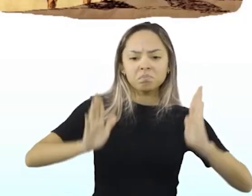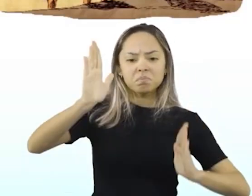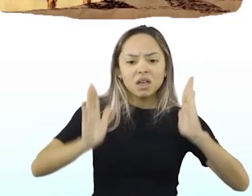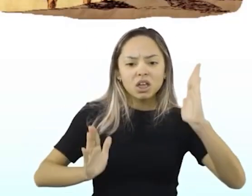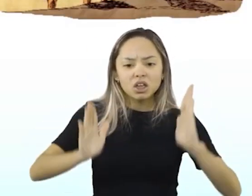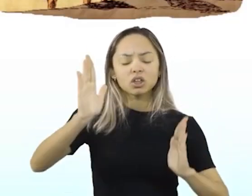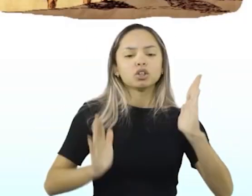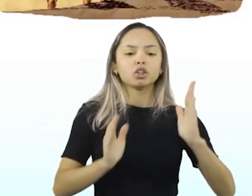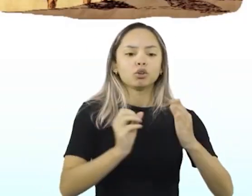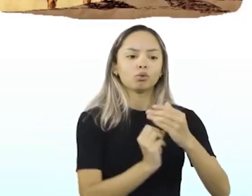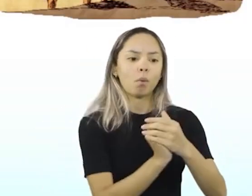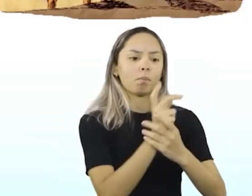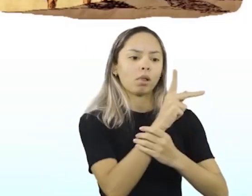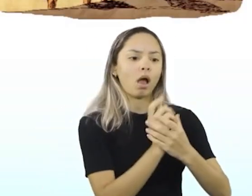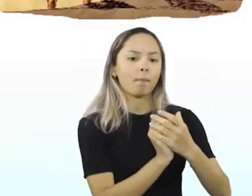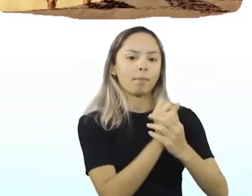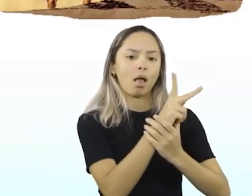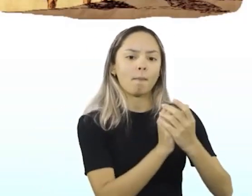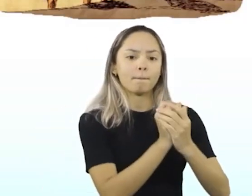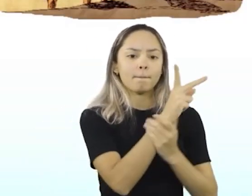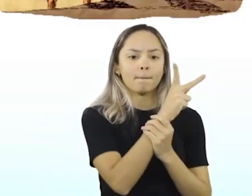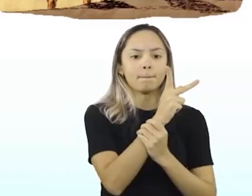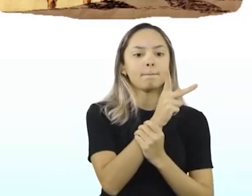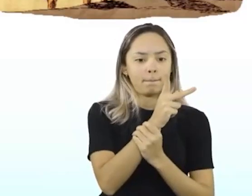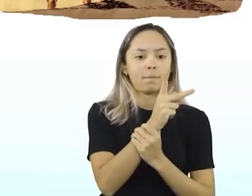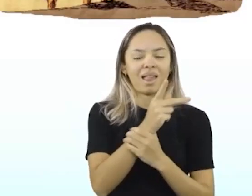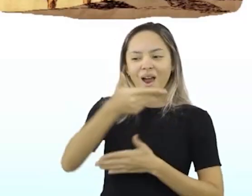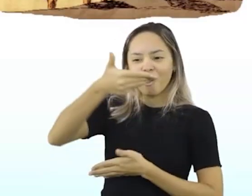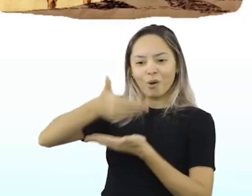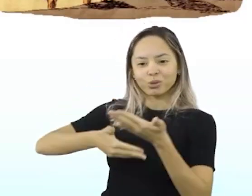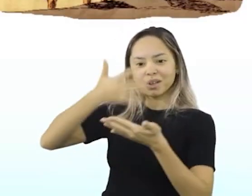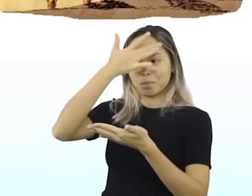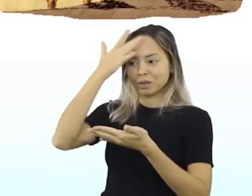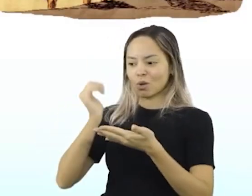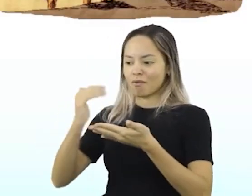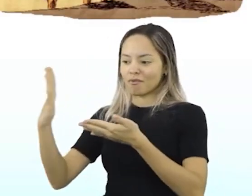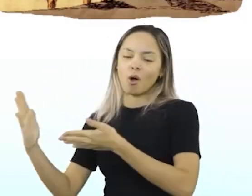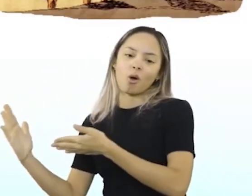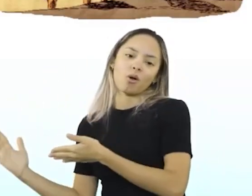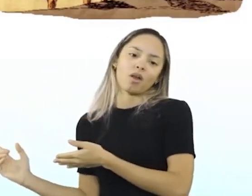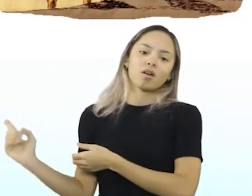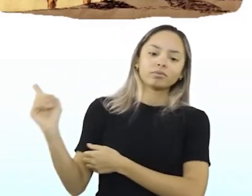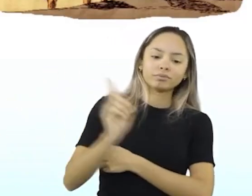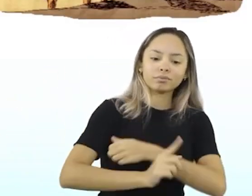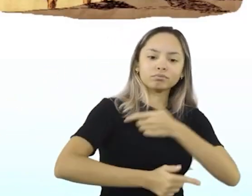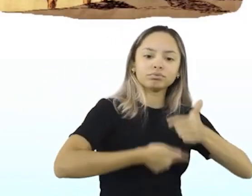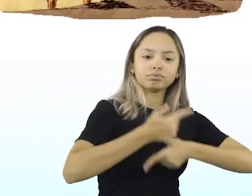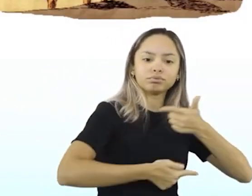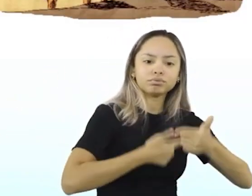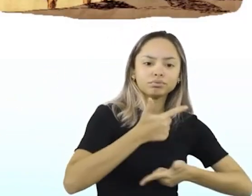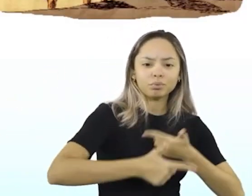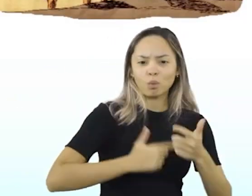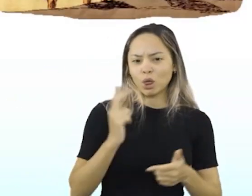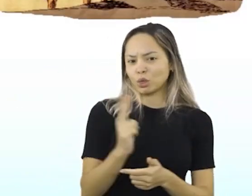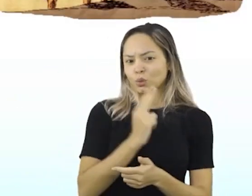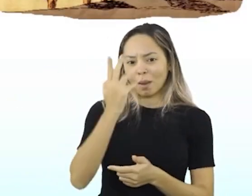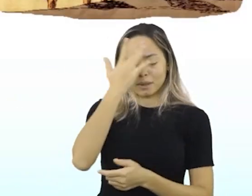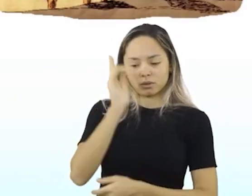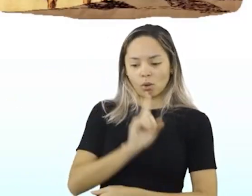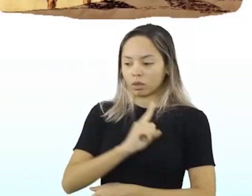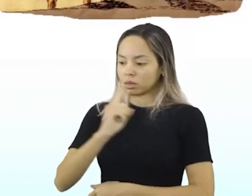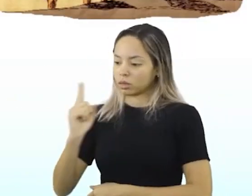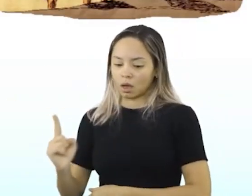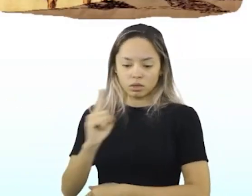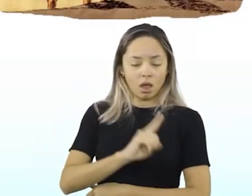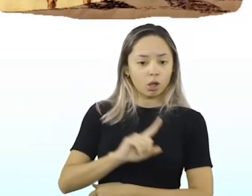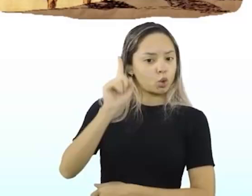cana-de-açúcar recebe mão de obra de várias cidades próximas. Só que aí essas cidades elas são distantes demais para a pessoa ir e voltar todos